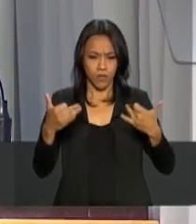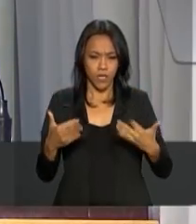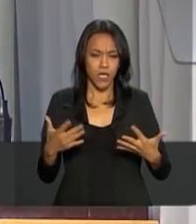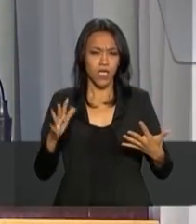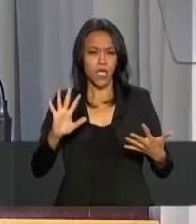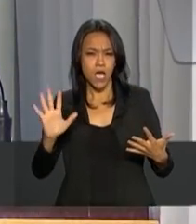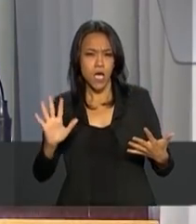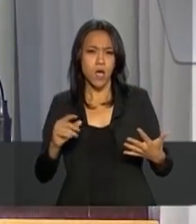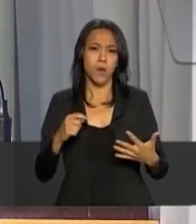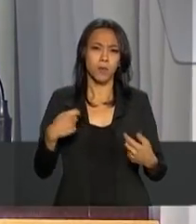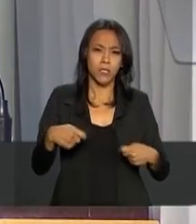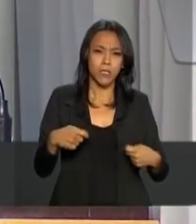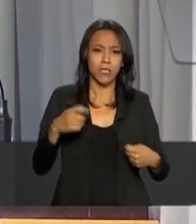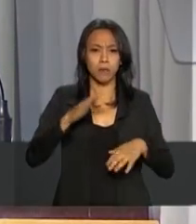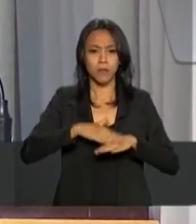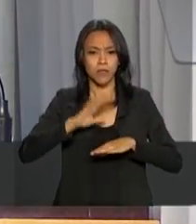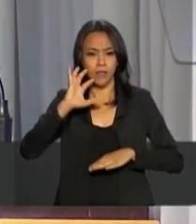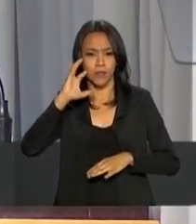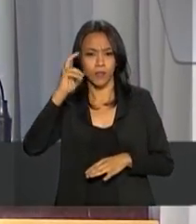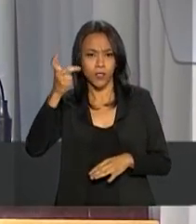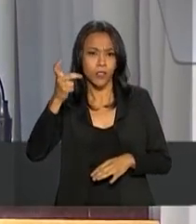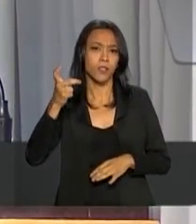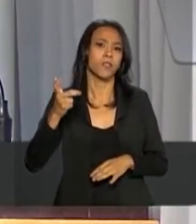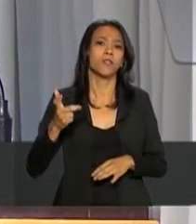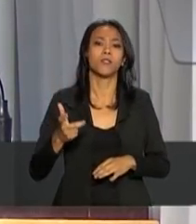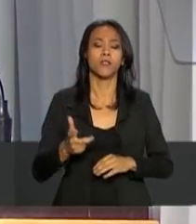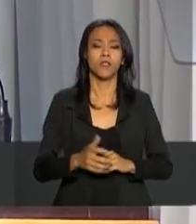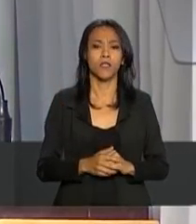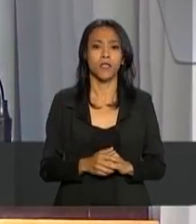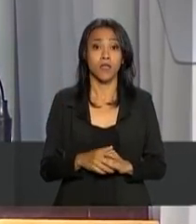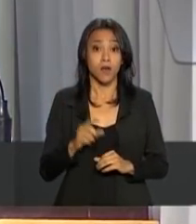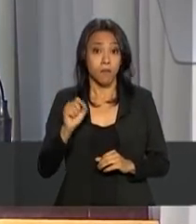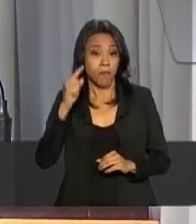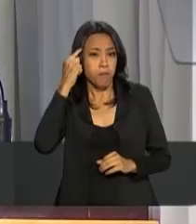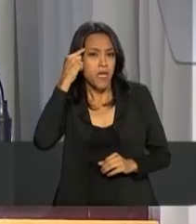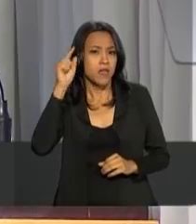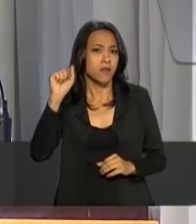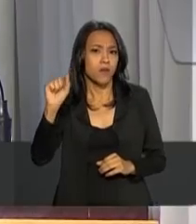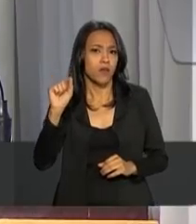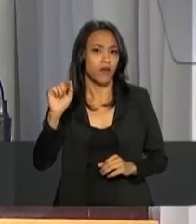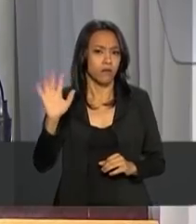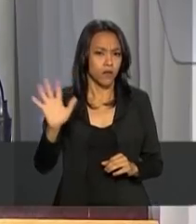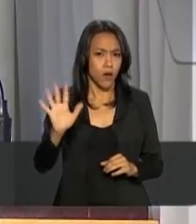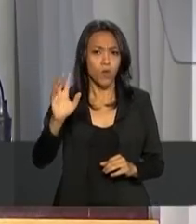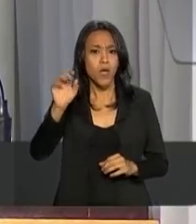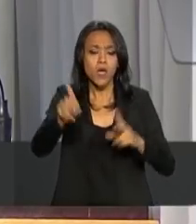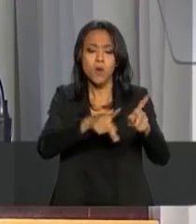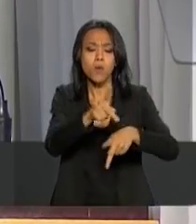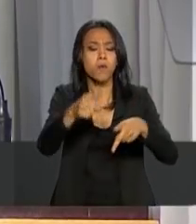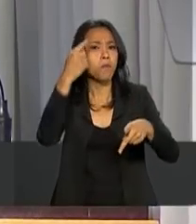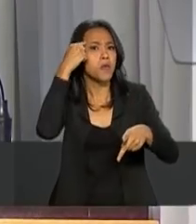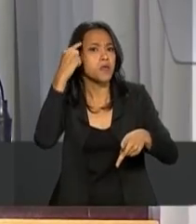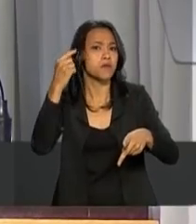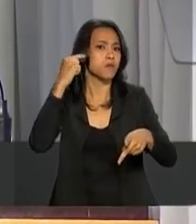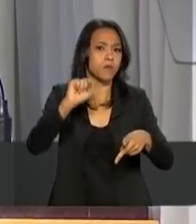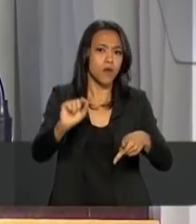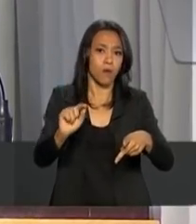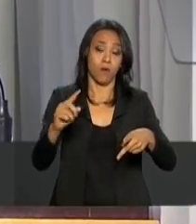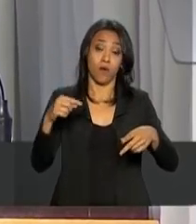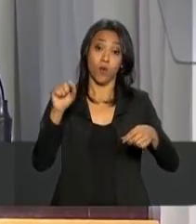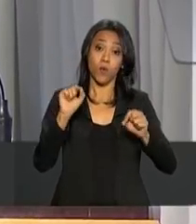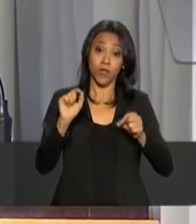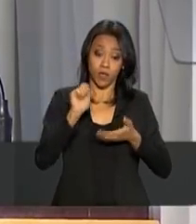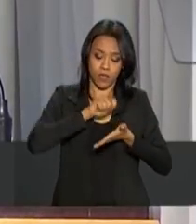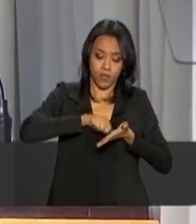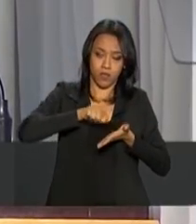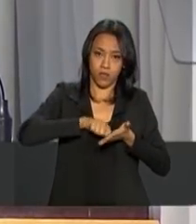não, nós precisamos decidir de acordo com o que o povo pensa. Não, não, senhor. O que dá estabilidade e a única